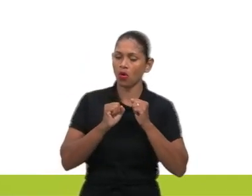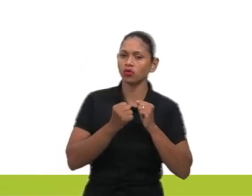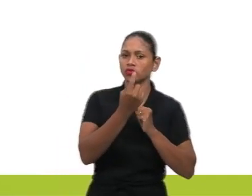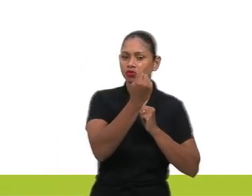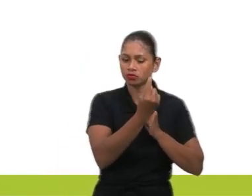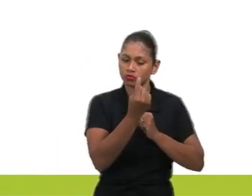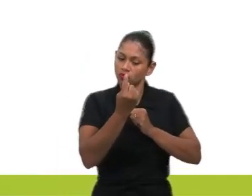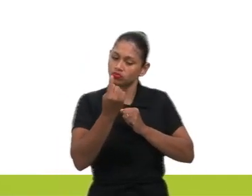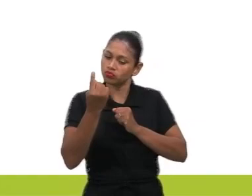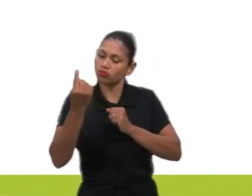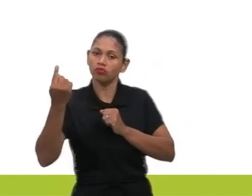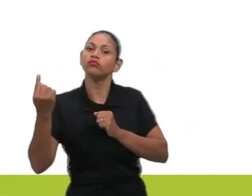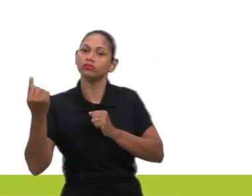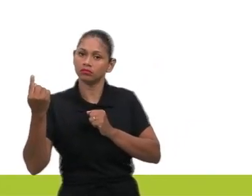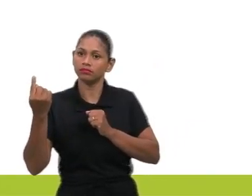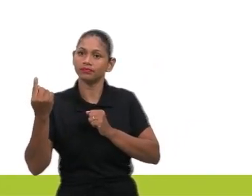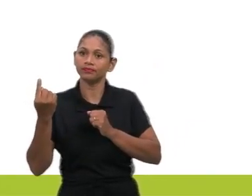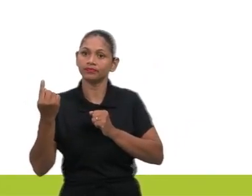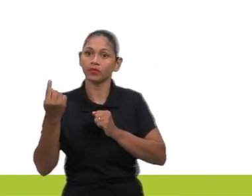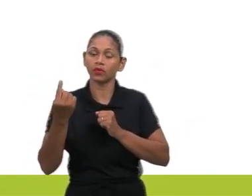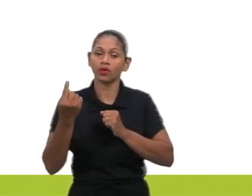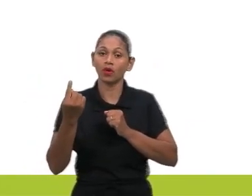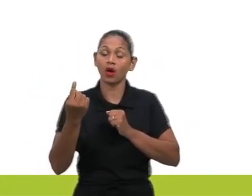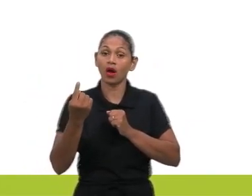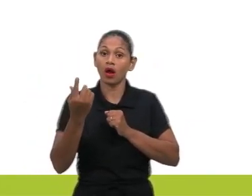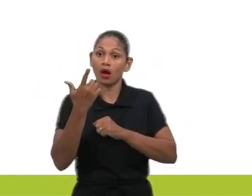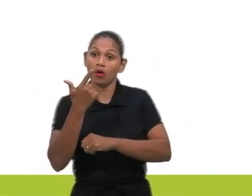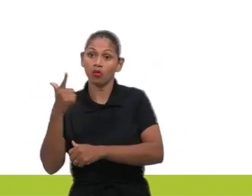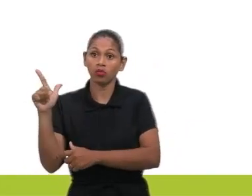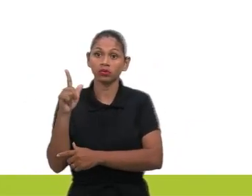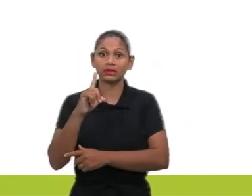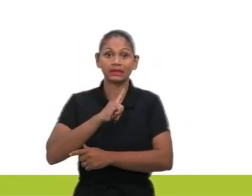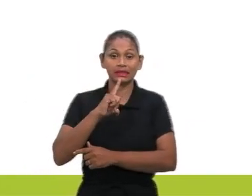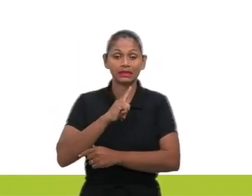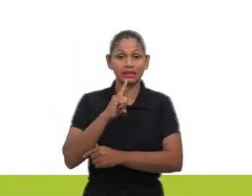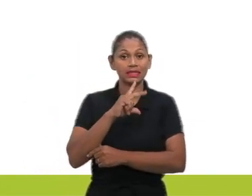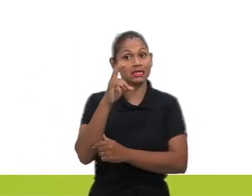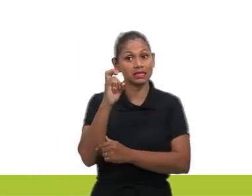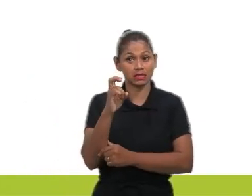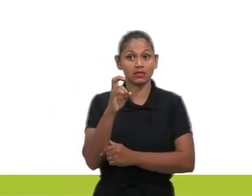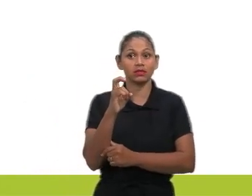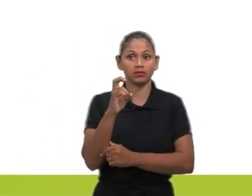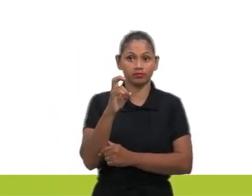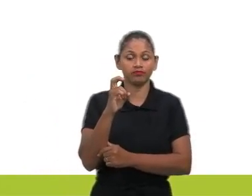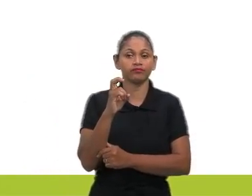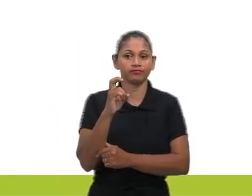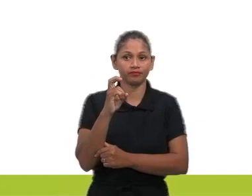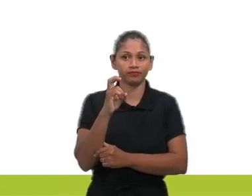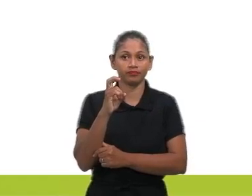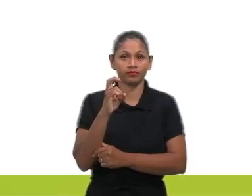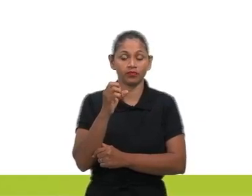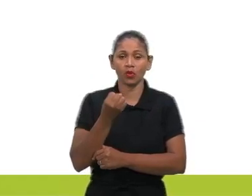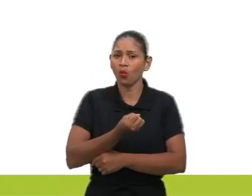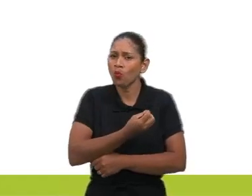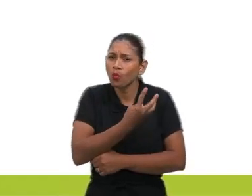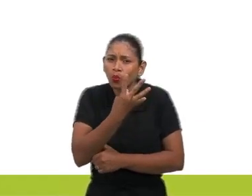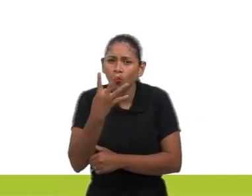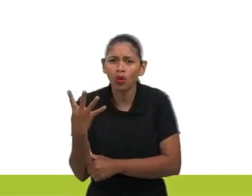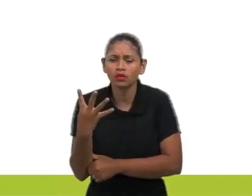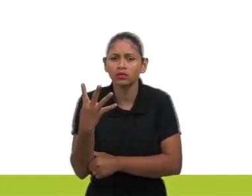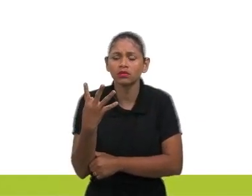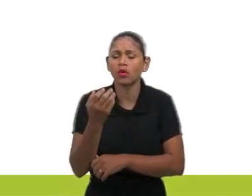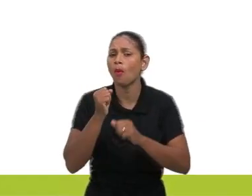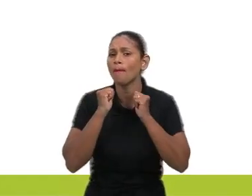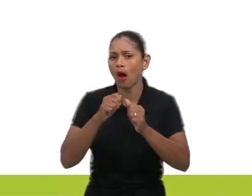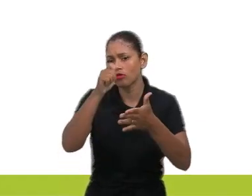eu tenho 5. Porém, primeiro eu tenho que pensar na probabilidade de ter 4 vogais. De quantas maneiras eu posso reescrever